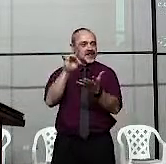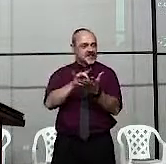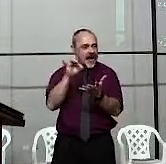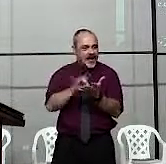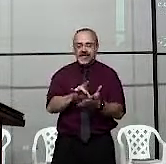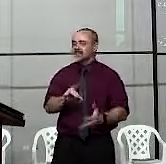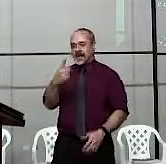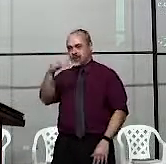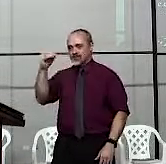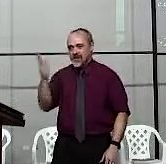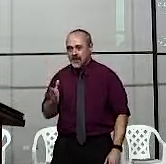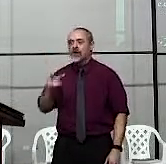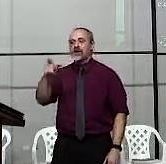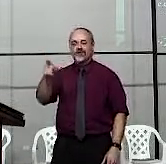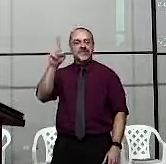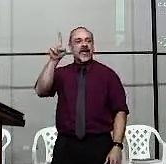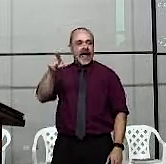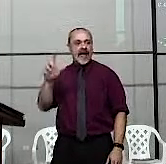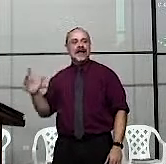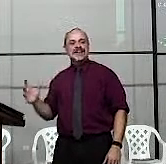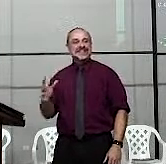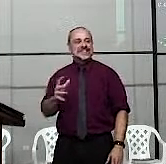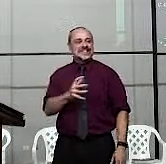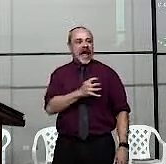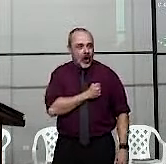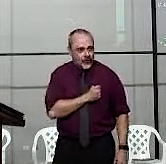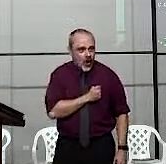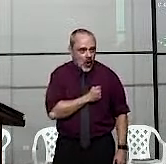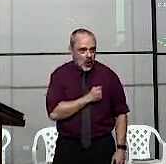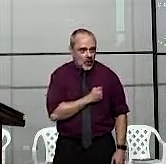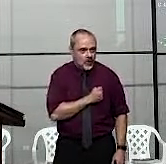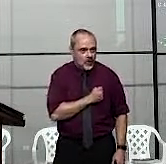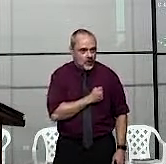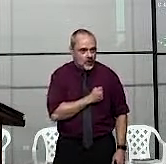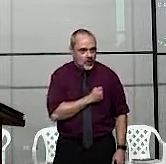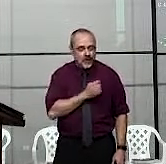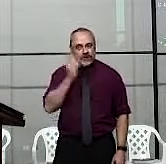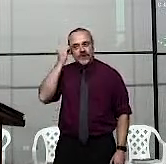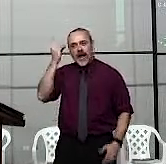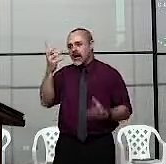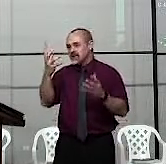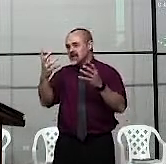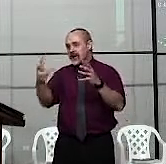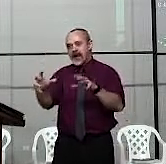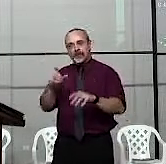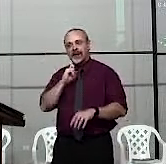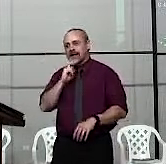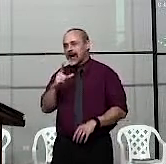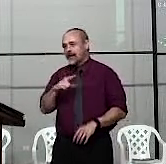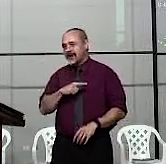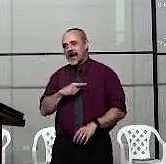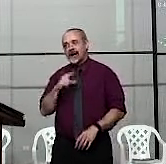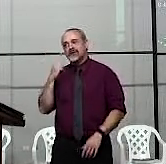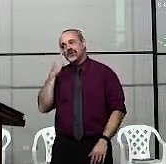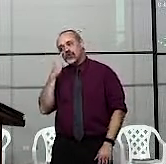ter certeza, 100%, que você é salvo. Deus não quer para